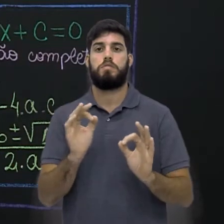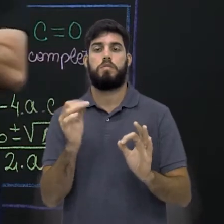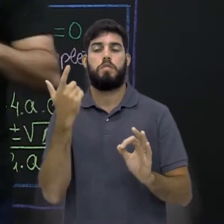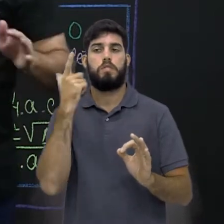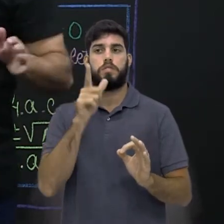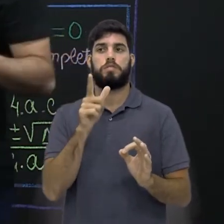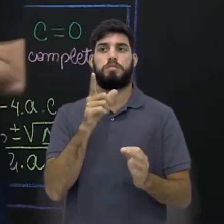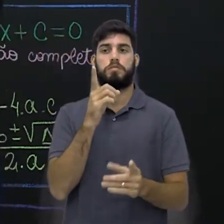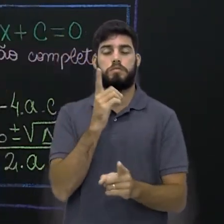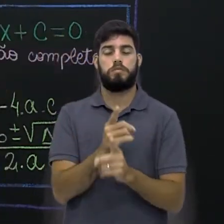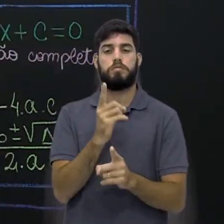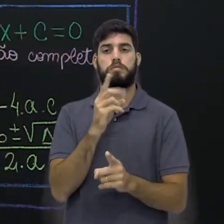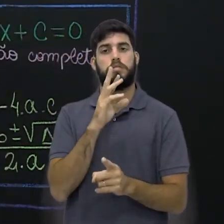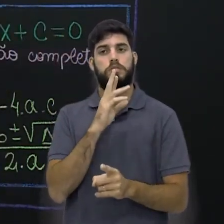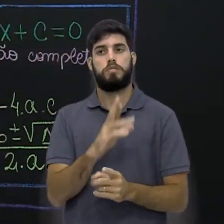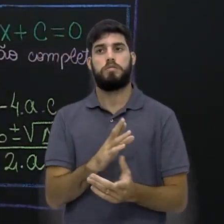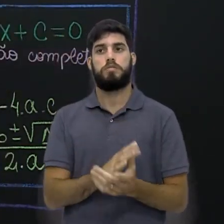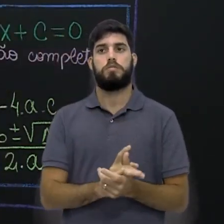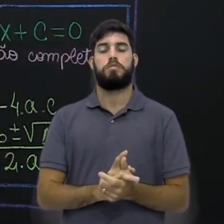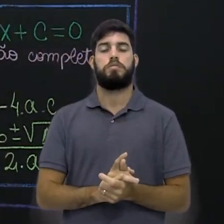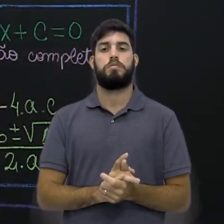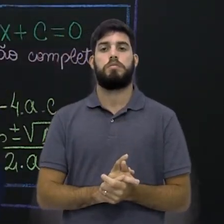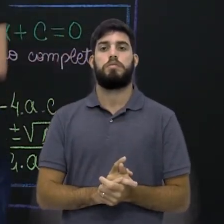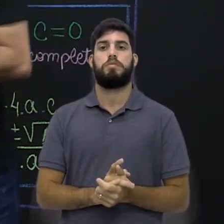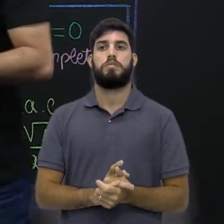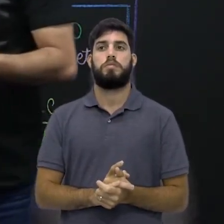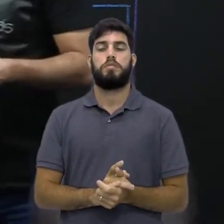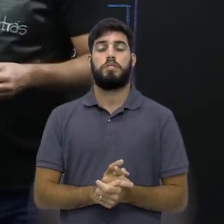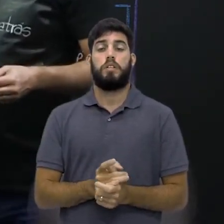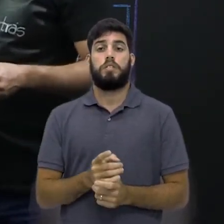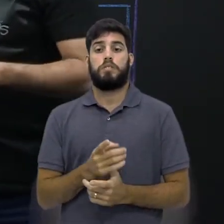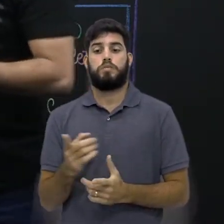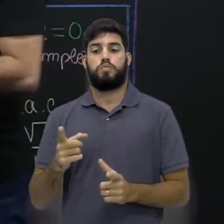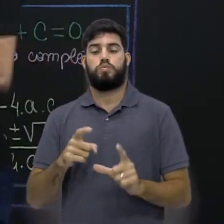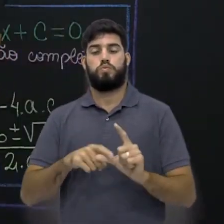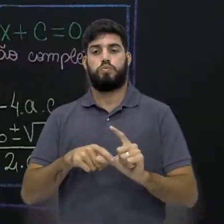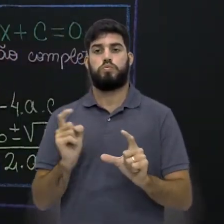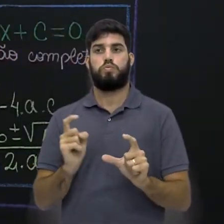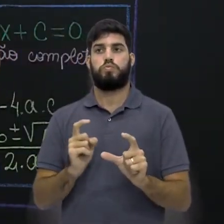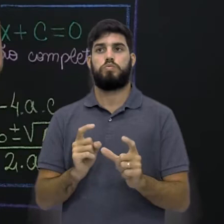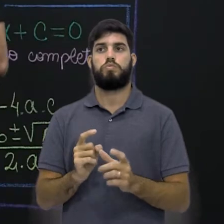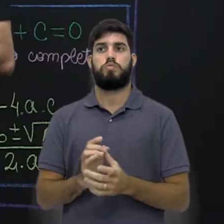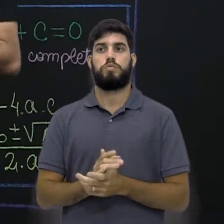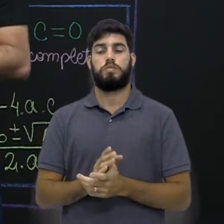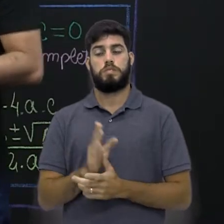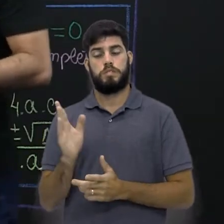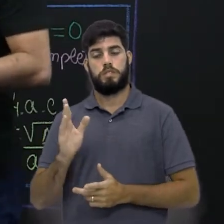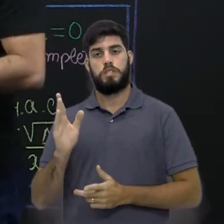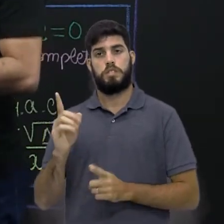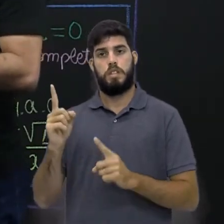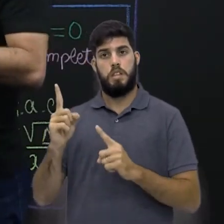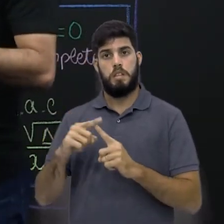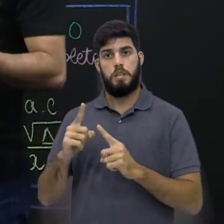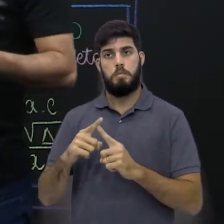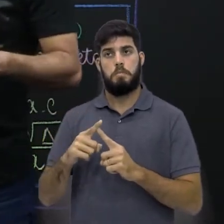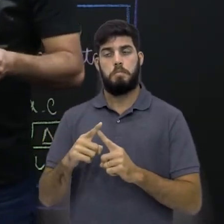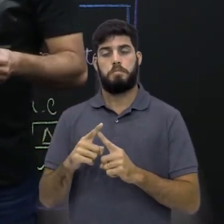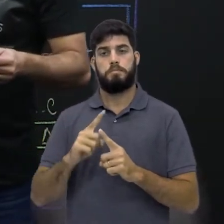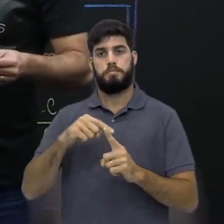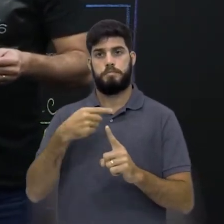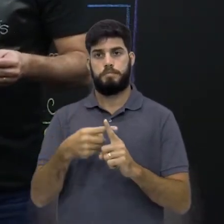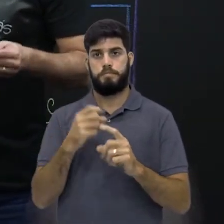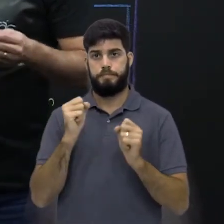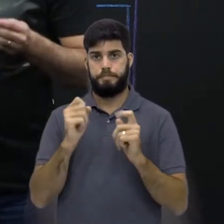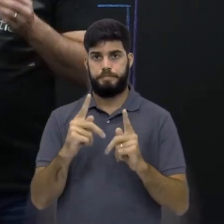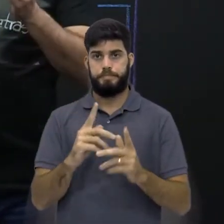raízes, nenhum valor numérico de raiz, quando o termo independente, nesse tipo de equação incompleta, for